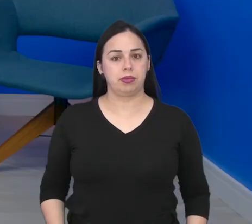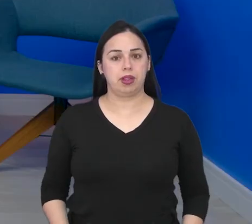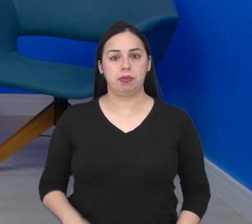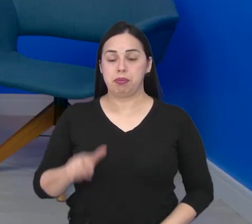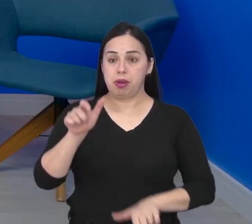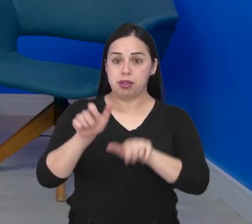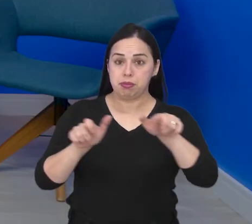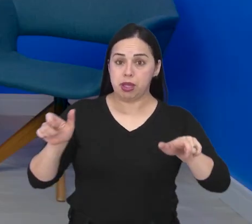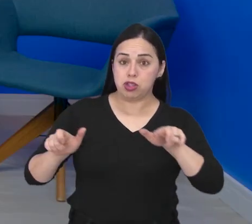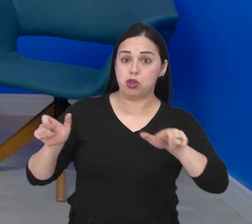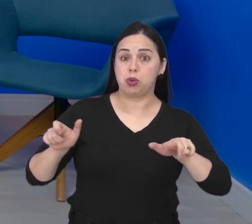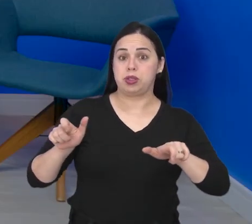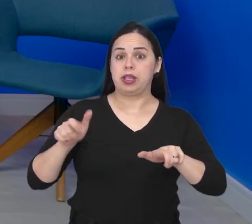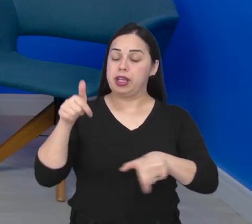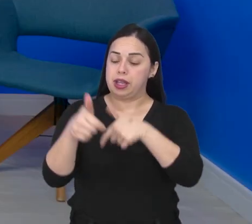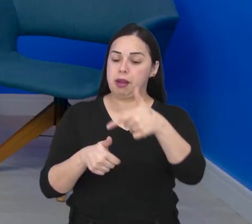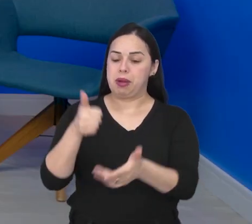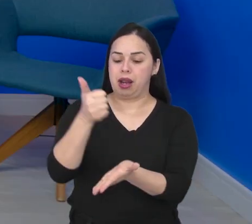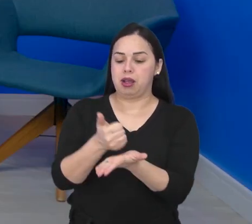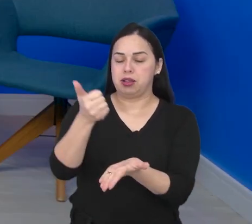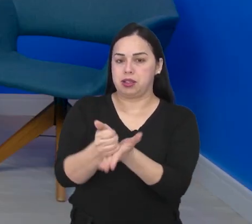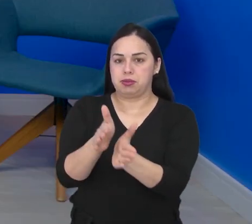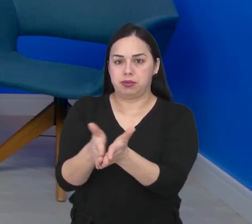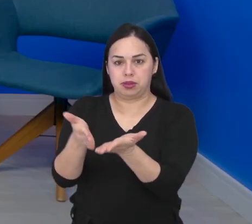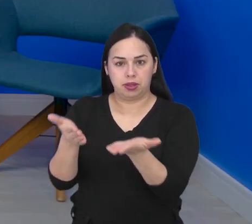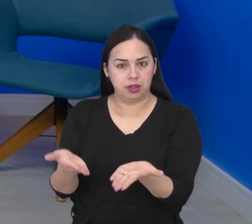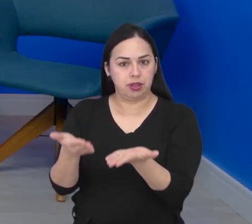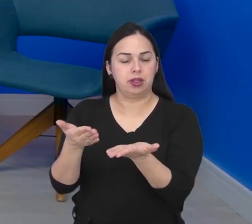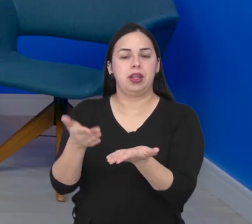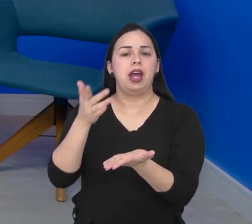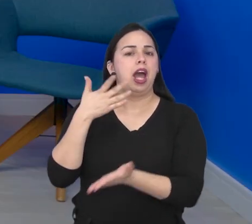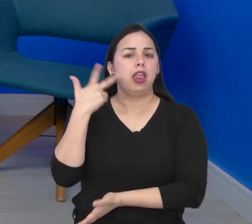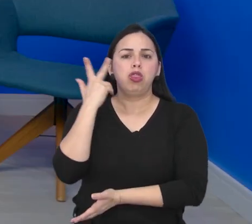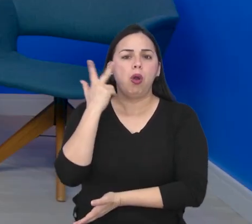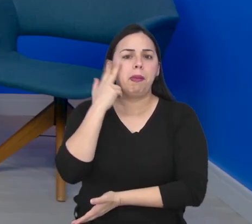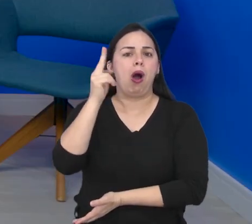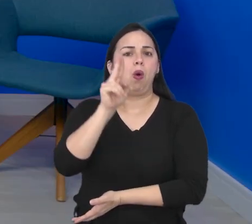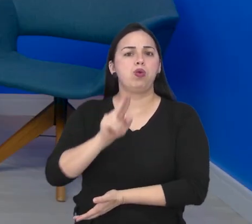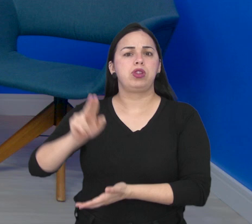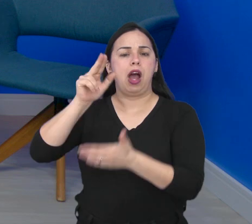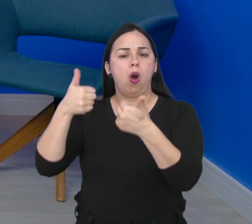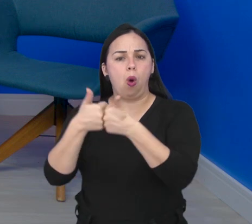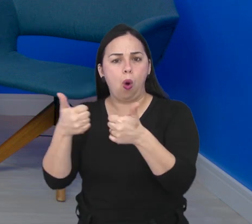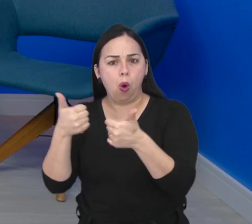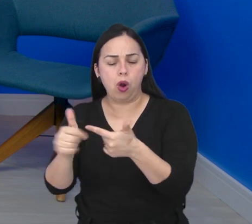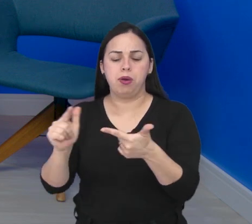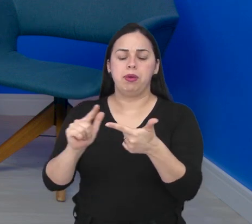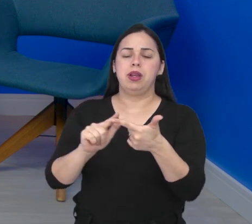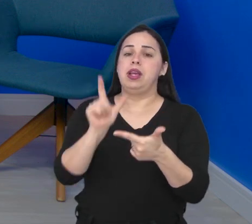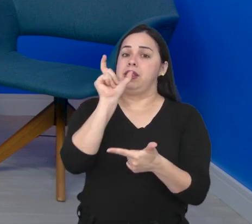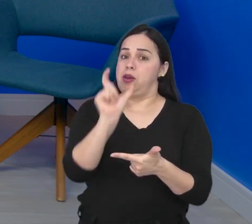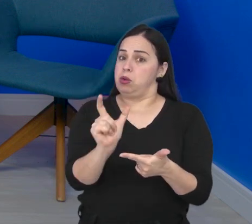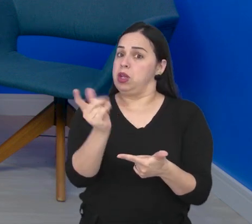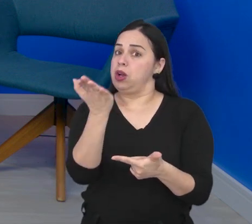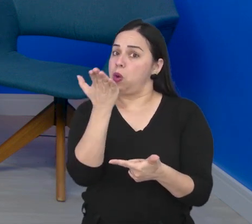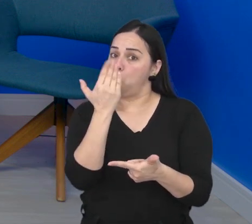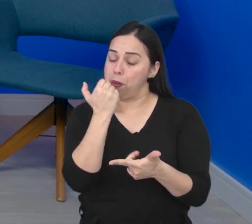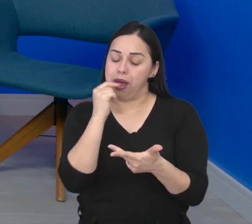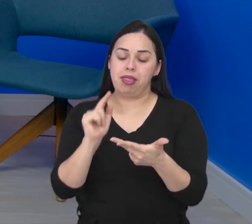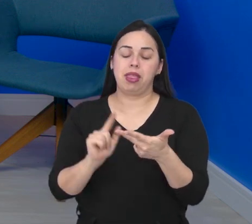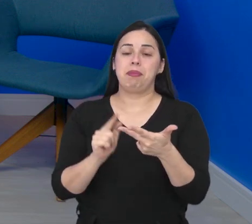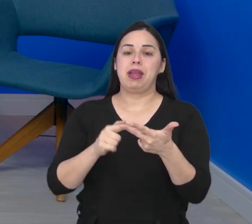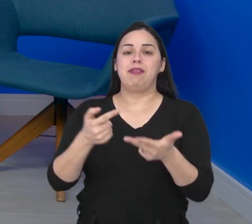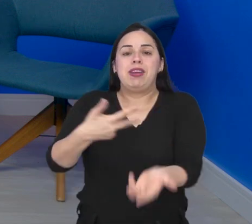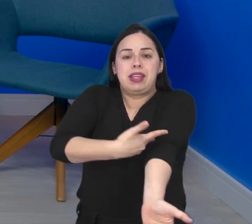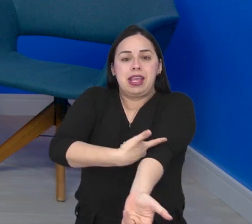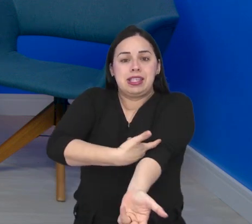Para os trabalhadores que têm a carteira assinada, é comum ir ao trabalho com o Vale Transporte, almoçar com o Vale Refeição e fazer exames